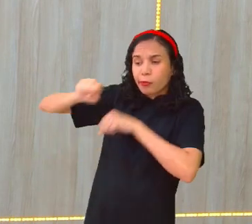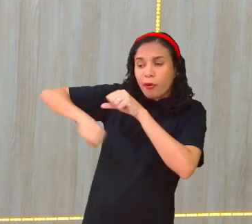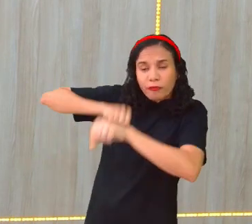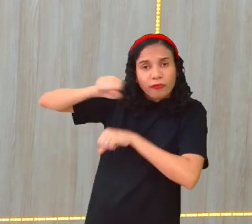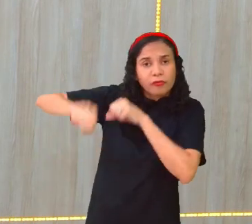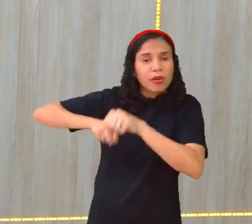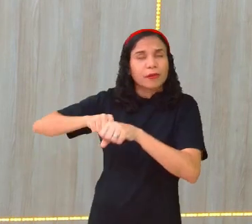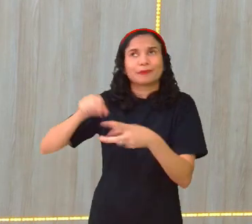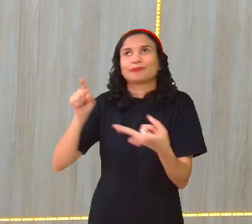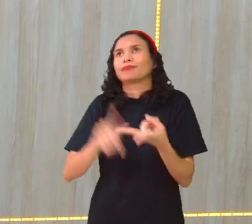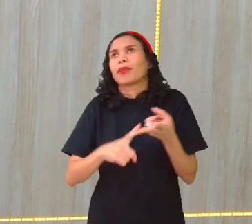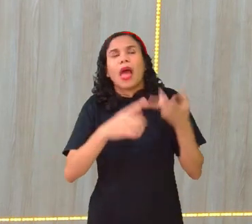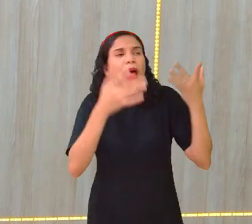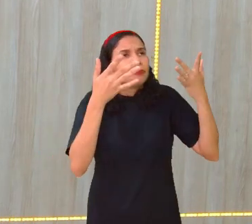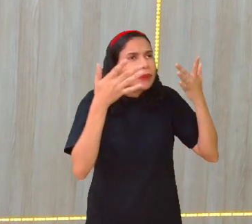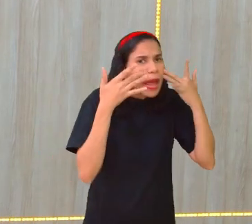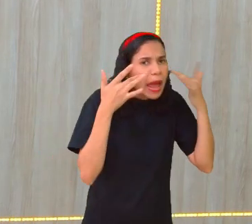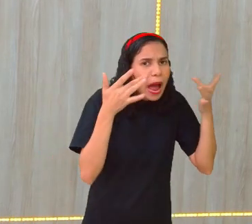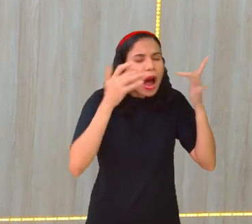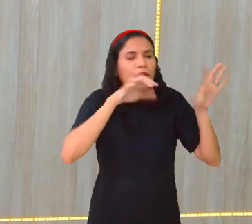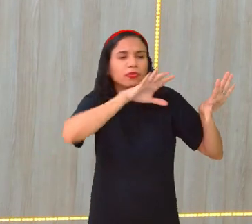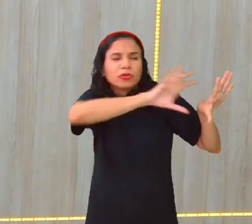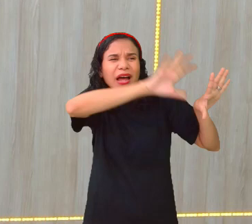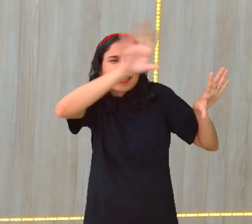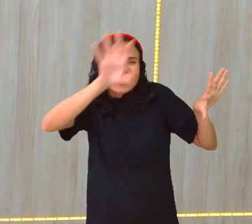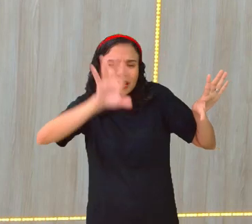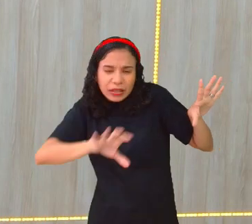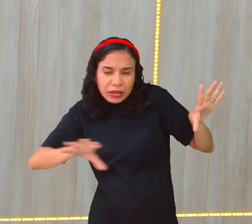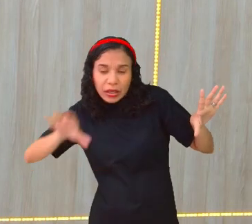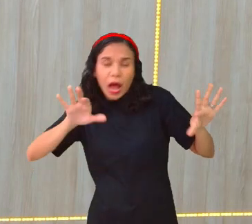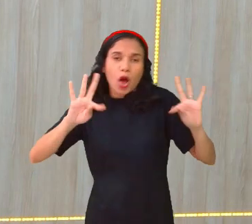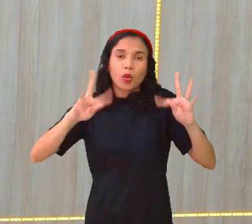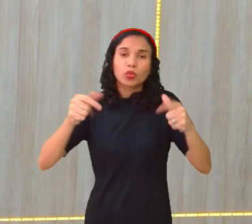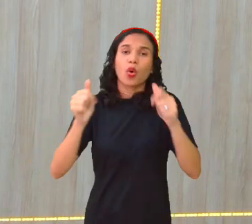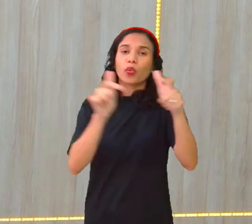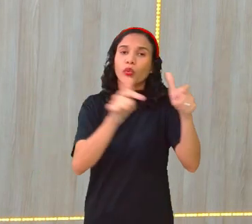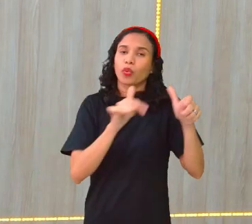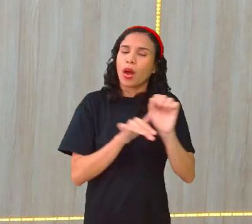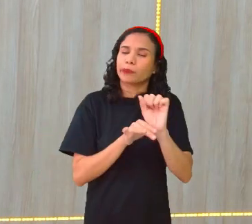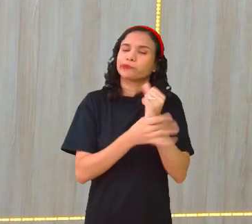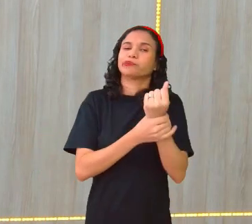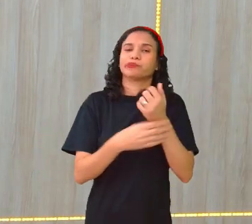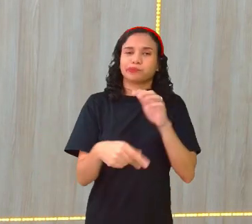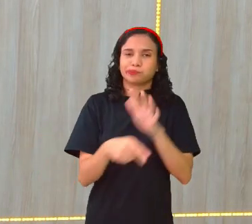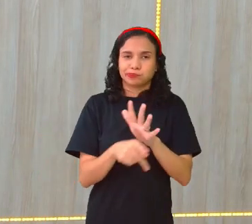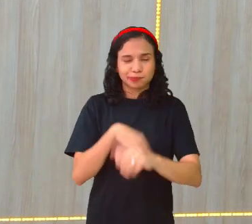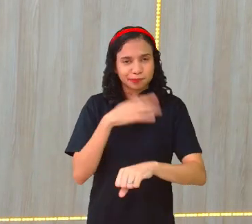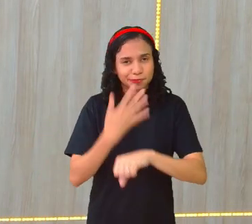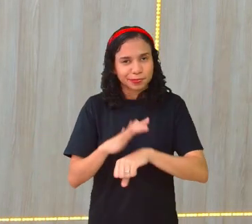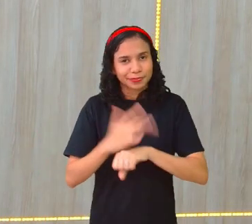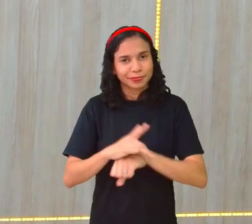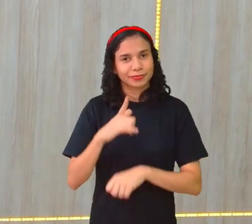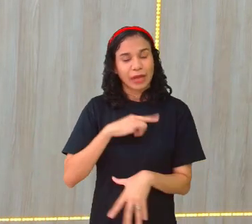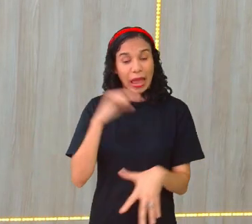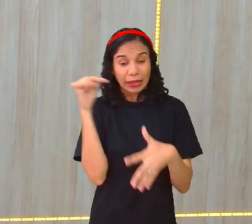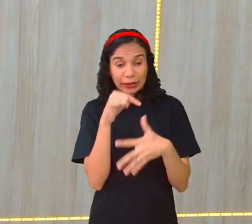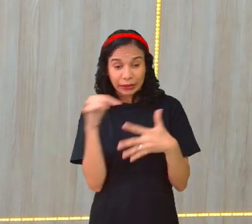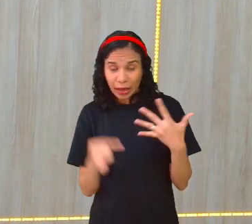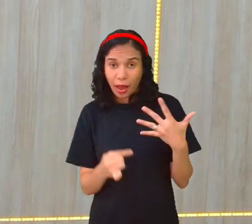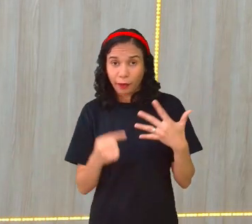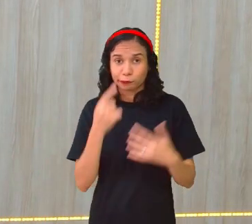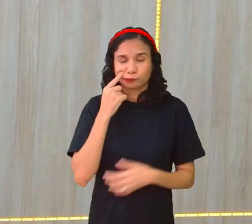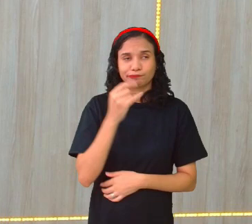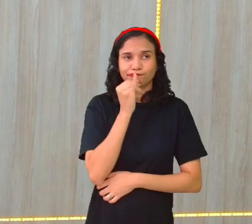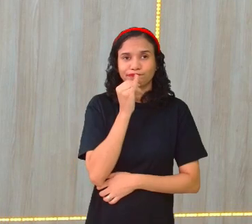vamos, os teatros. Então, seguir sempre à risca aquelas normas de segurança, não é? Aquelas indicações, se você vai para